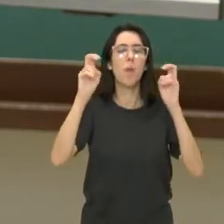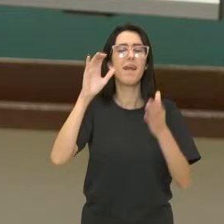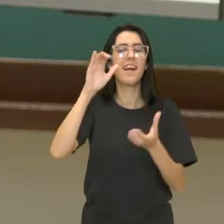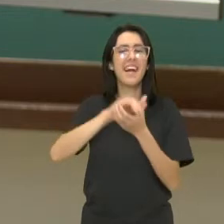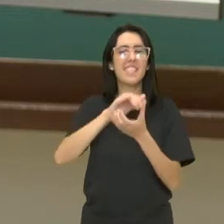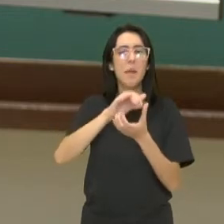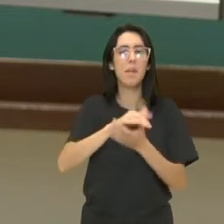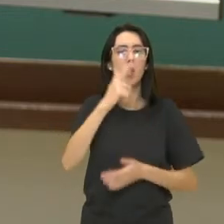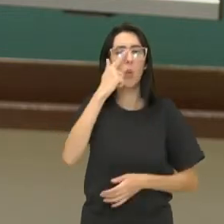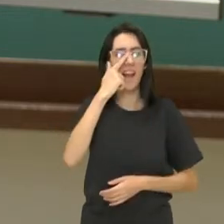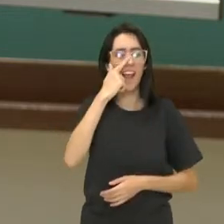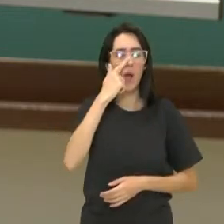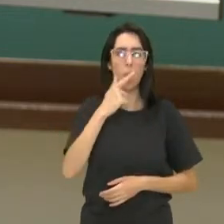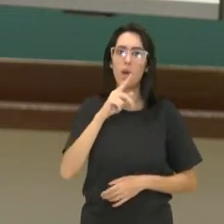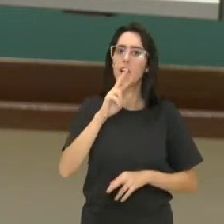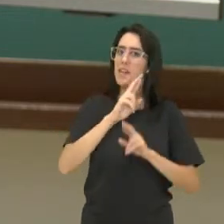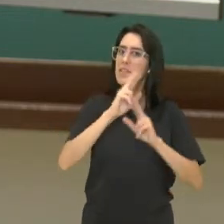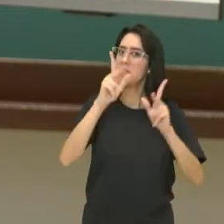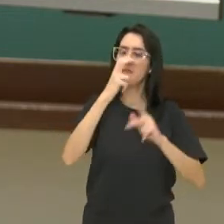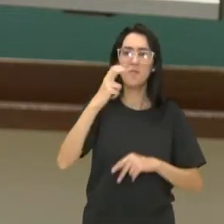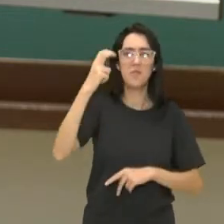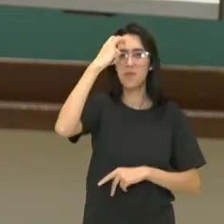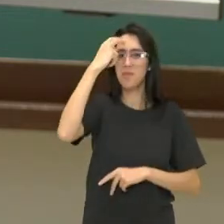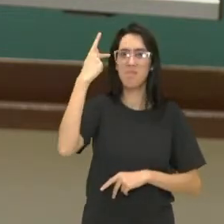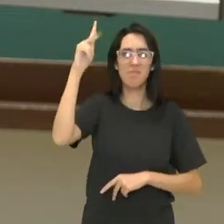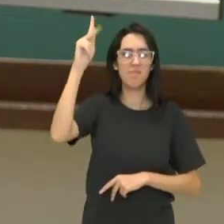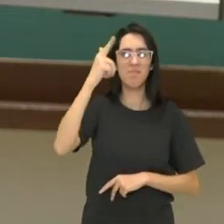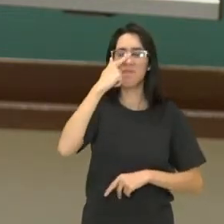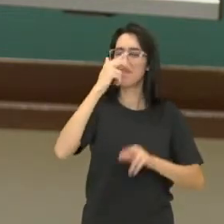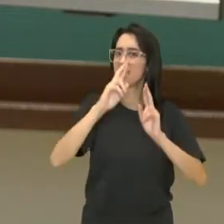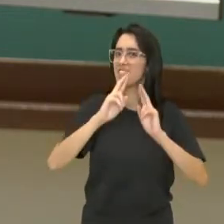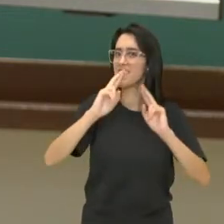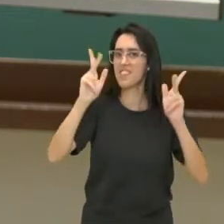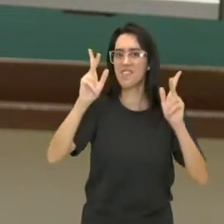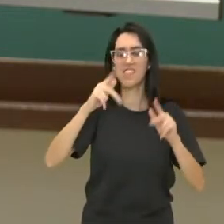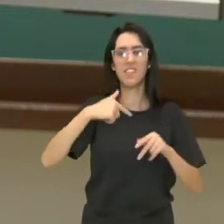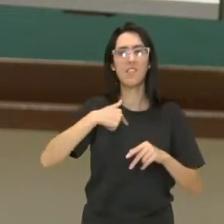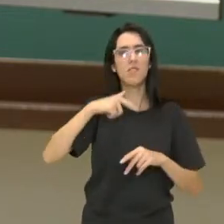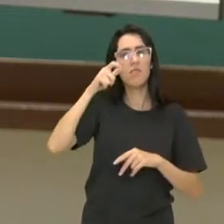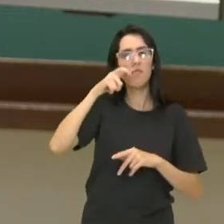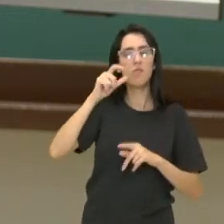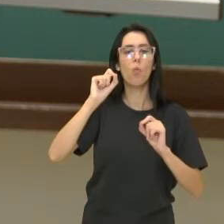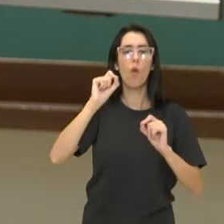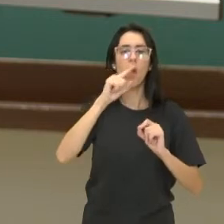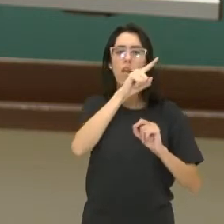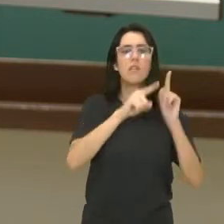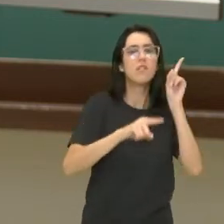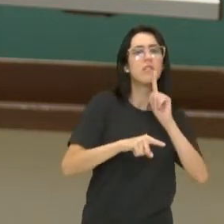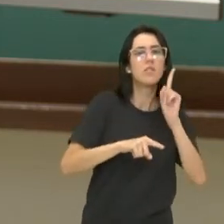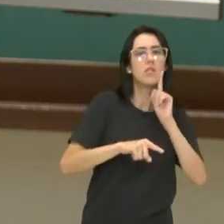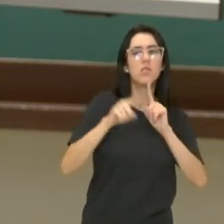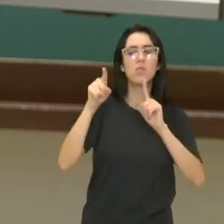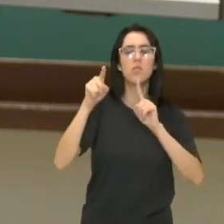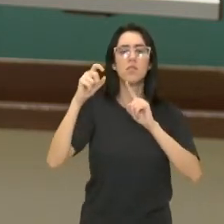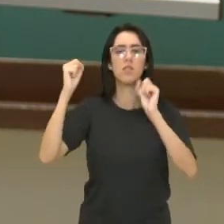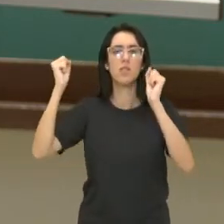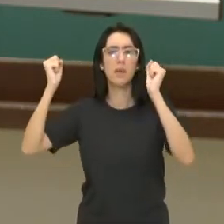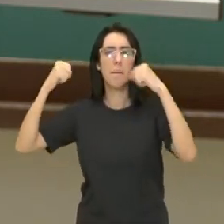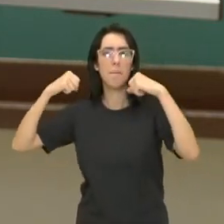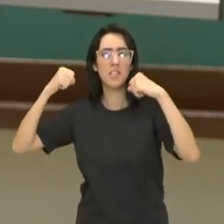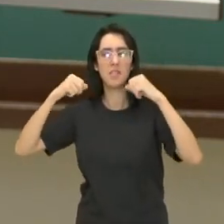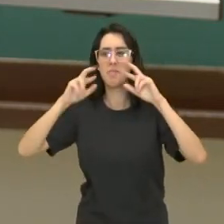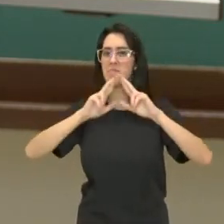e é um choque assim de realidades das pessoas estadunidenses com os mexicanos. Um vai